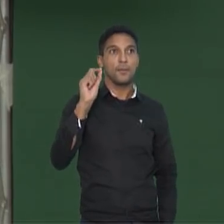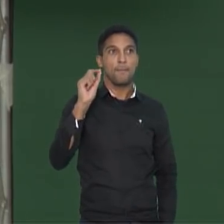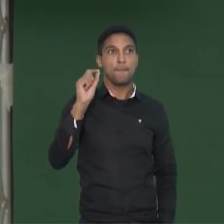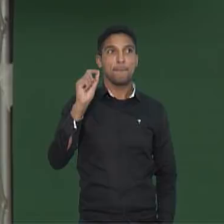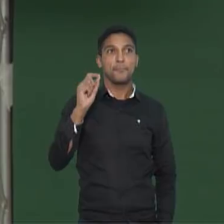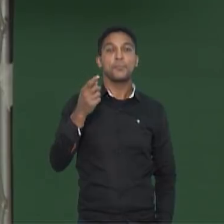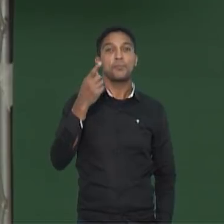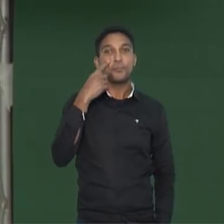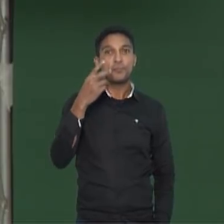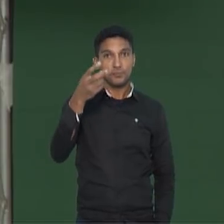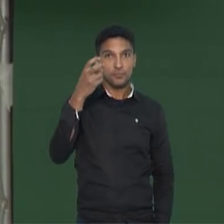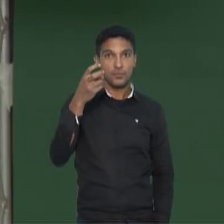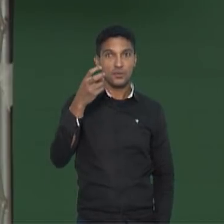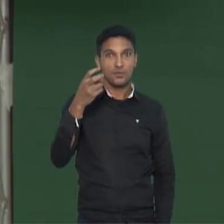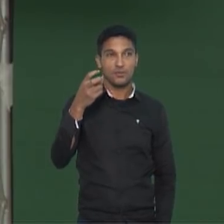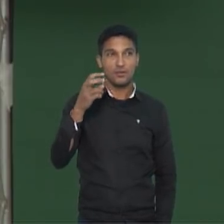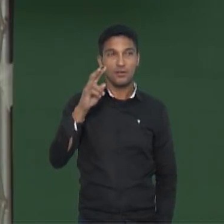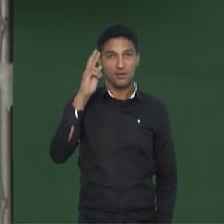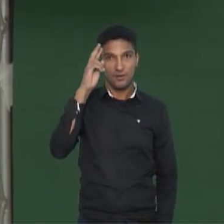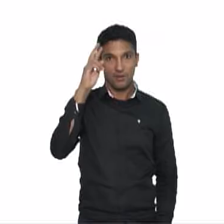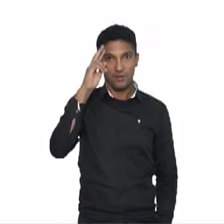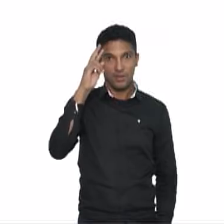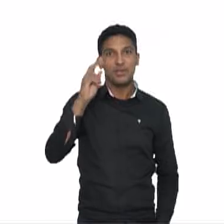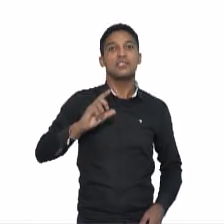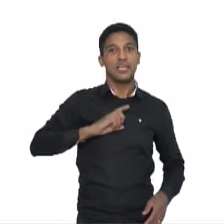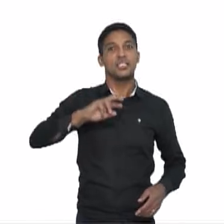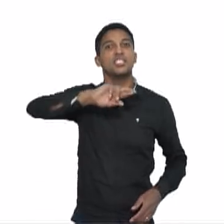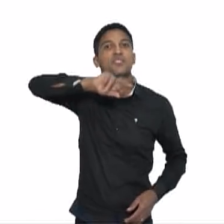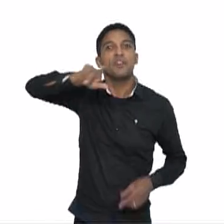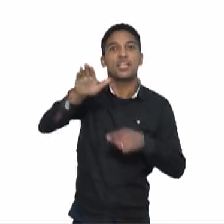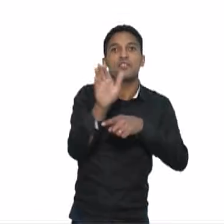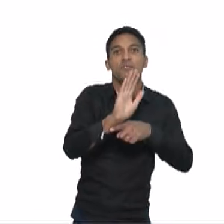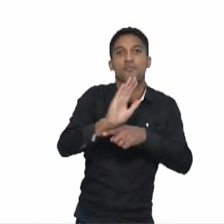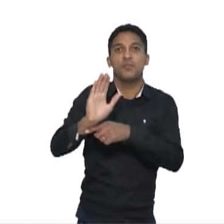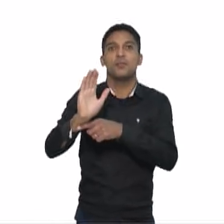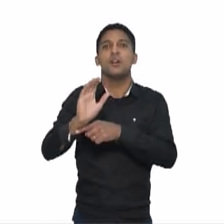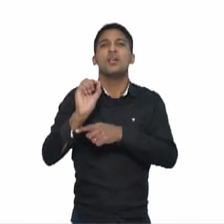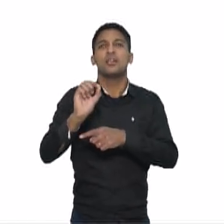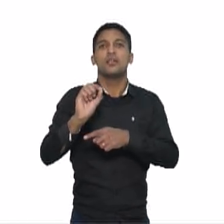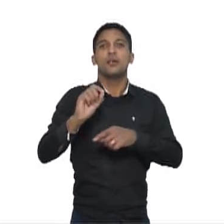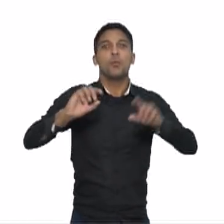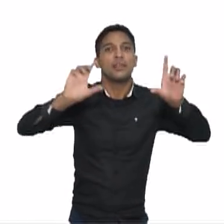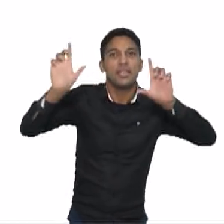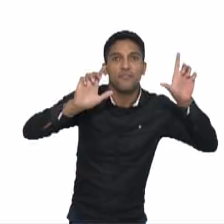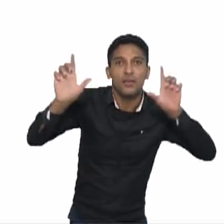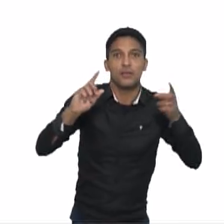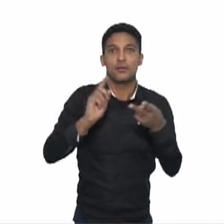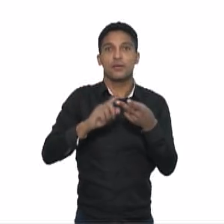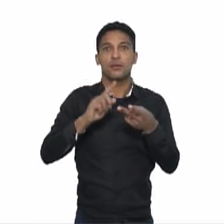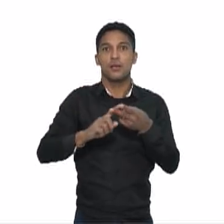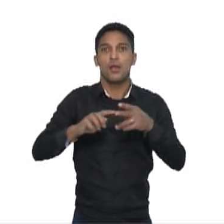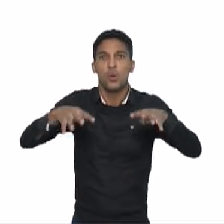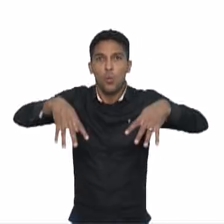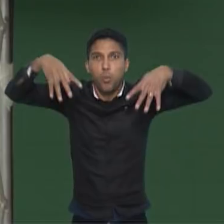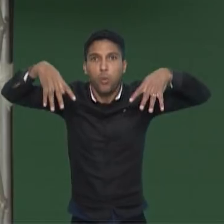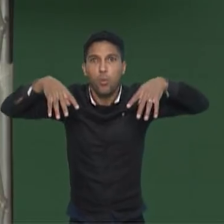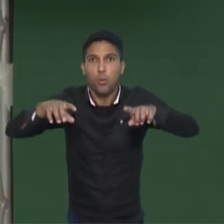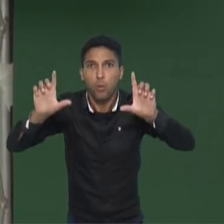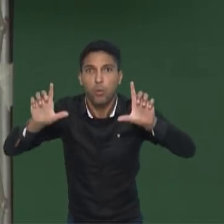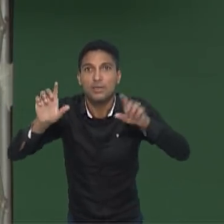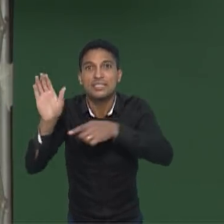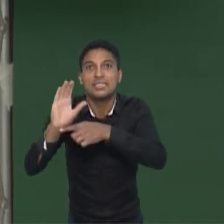ponto. Uso complementar de diferentes mídias, pode ser televisão, pode ser cinema, pode ser revistas,